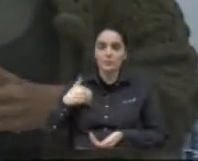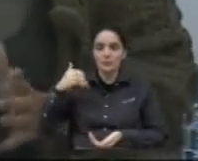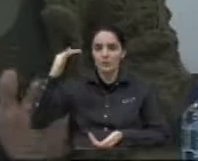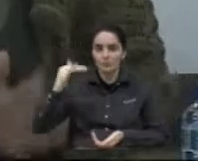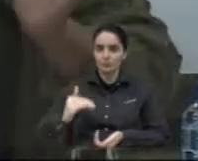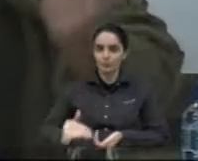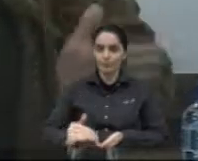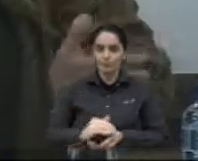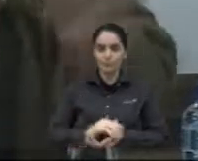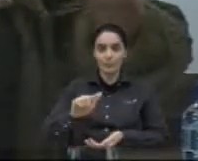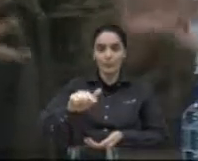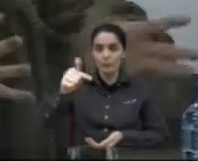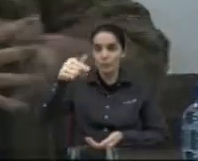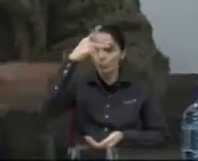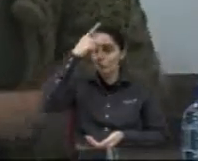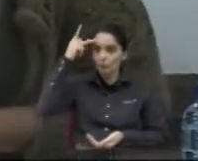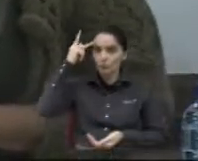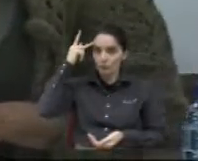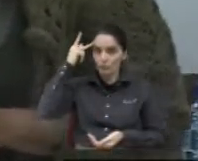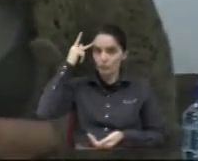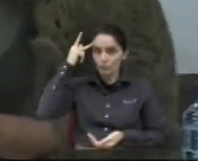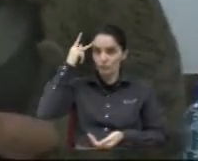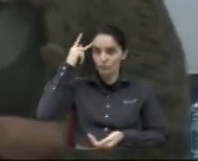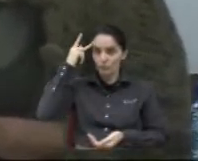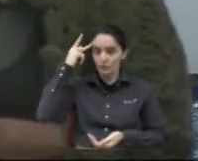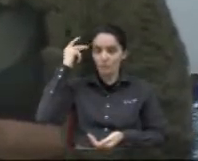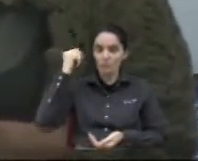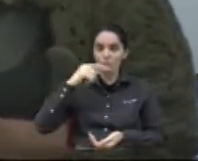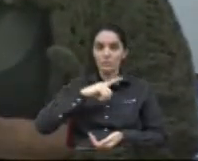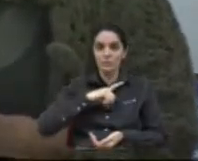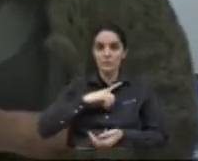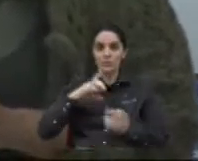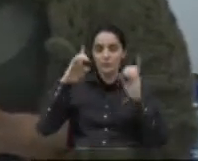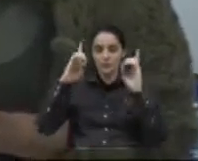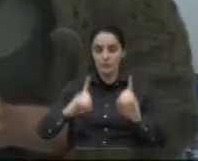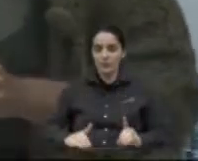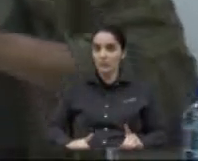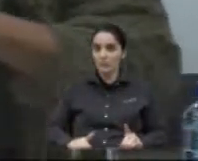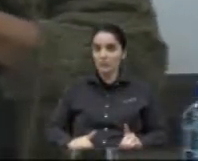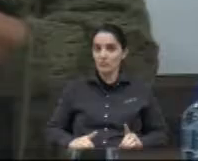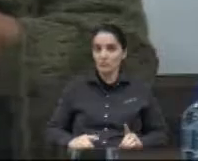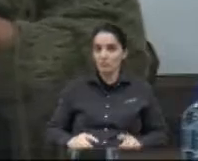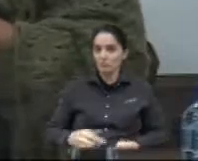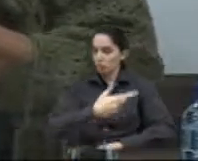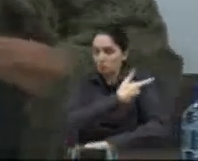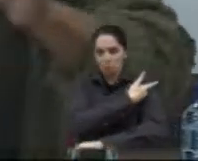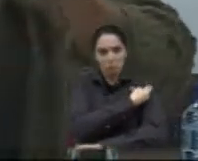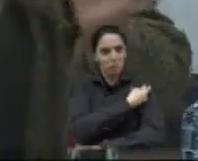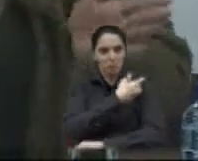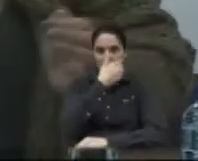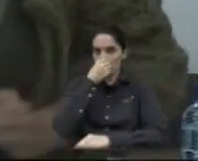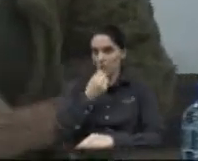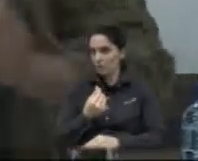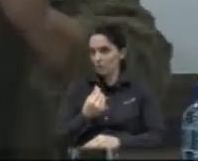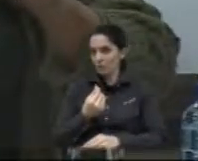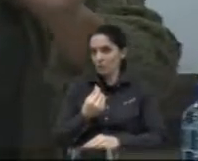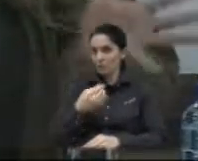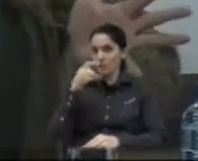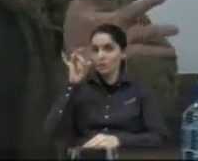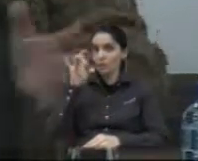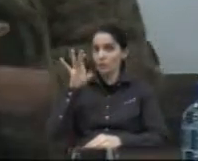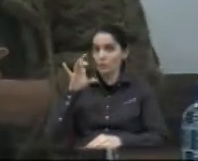outras pessoas que teriam portadores de deficiência não terão essa dose, porque isso só se tivessem uma doença,